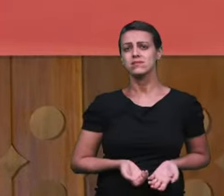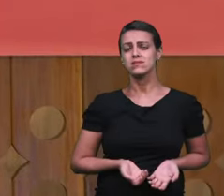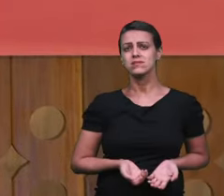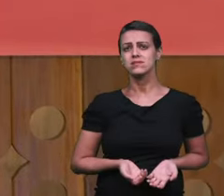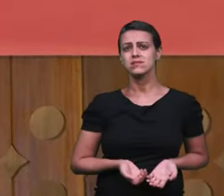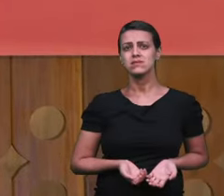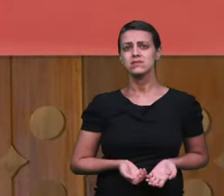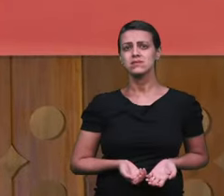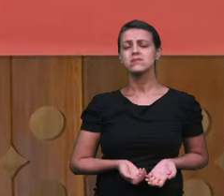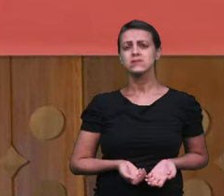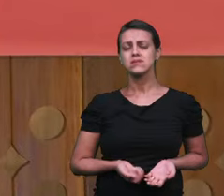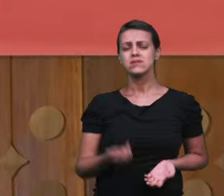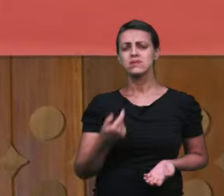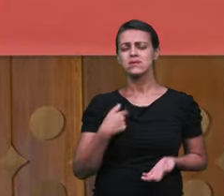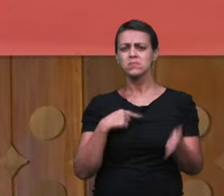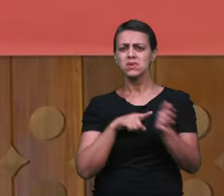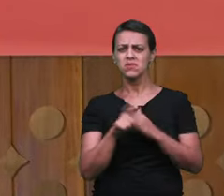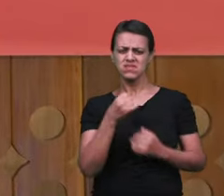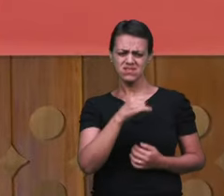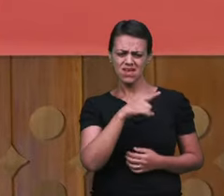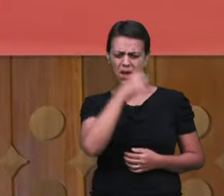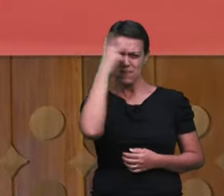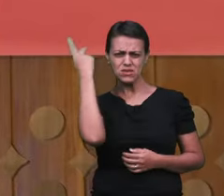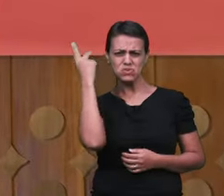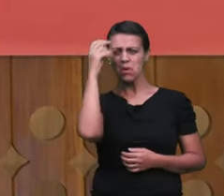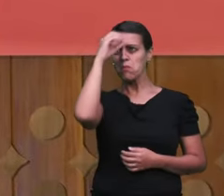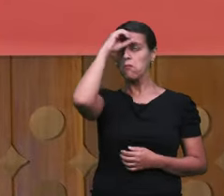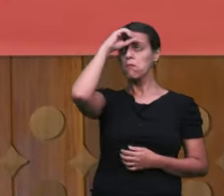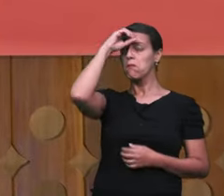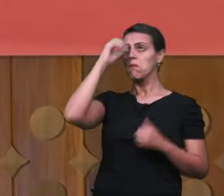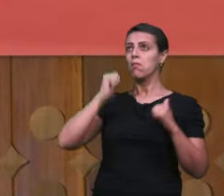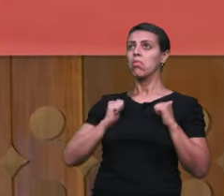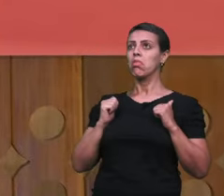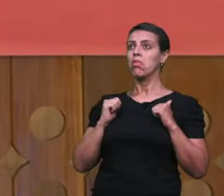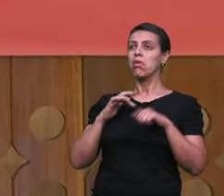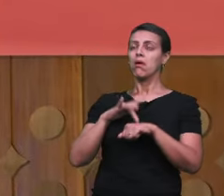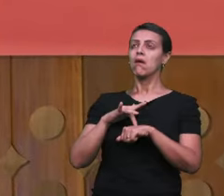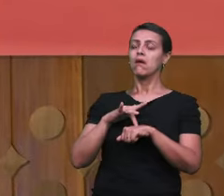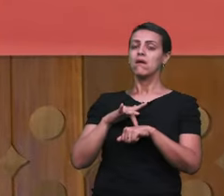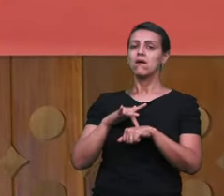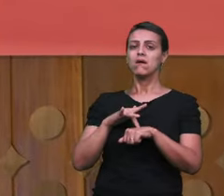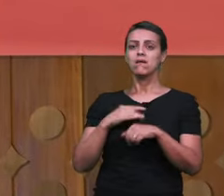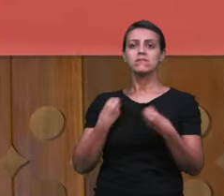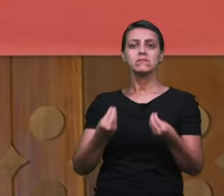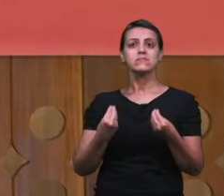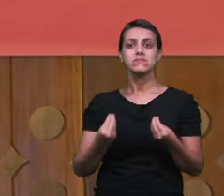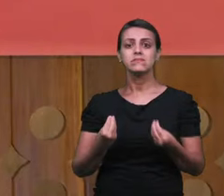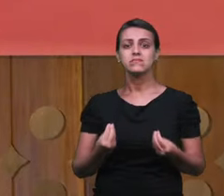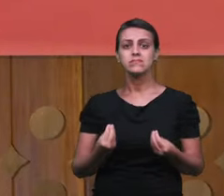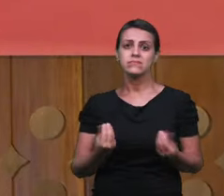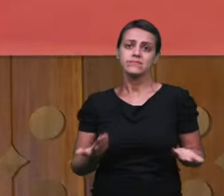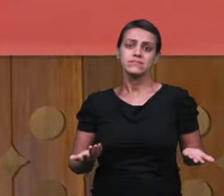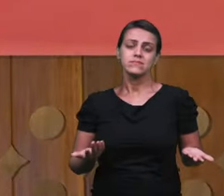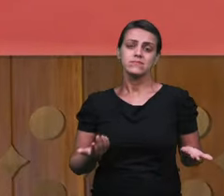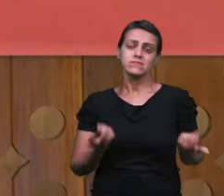embora. Deve ir embora, não sei o que estou mandando ninguém embora. Mas ele deve ir embora. Ele deve deixar o rebanho para não ser perdido.